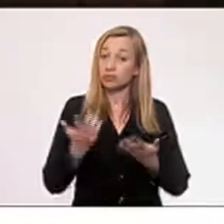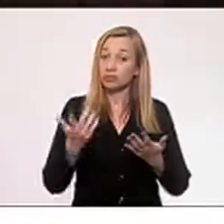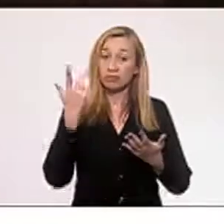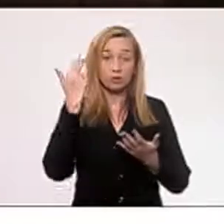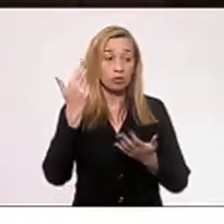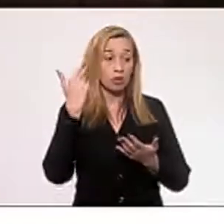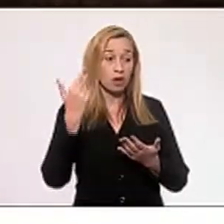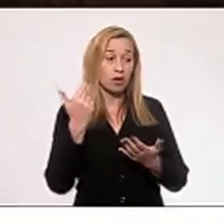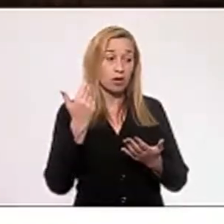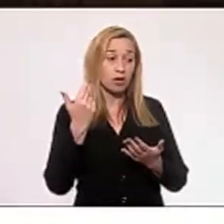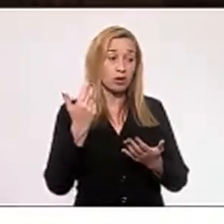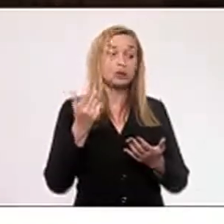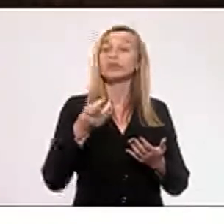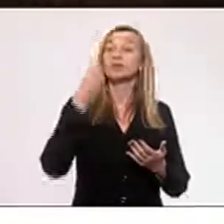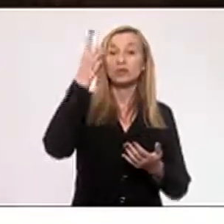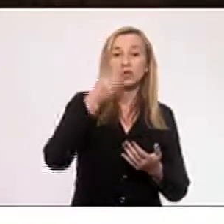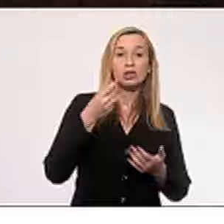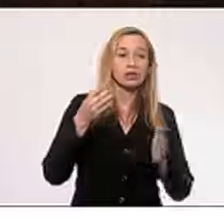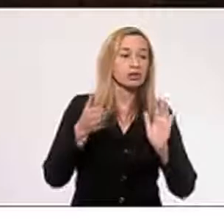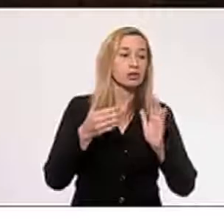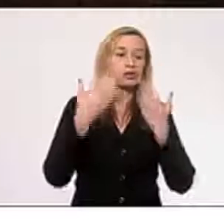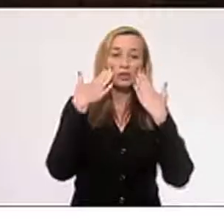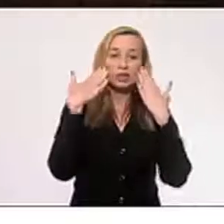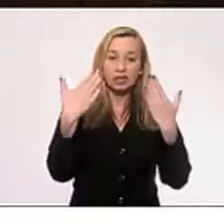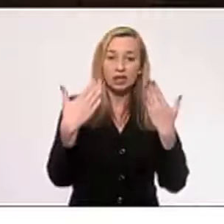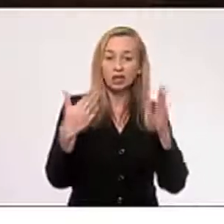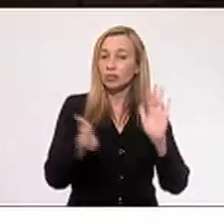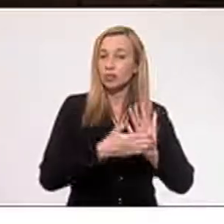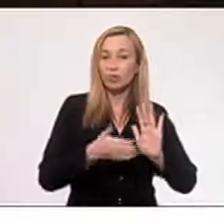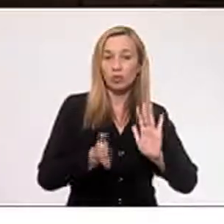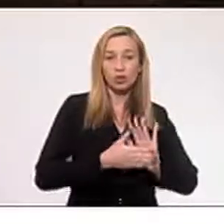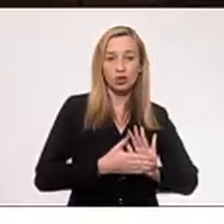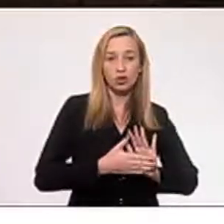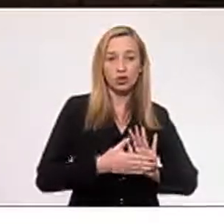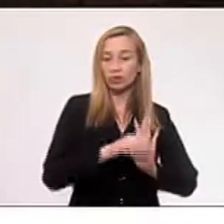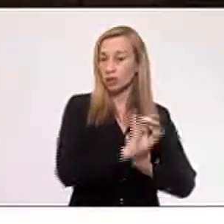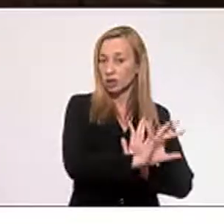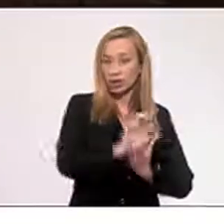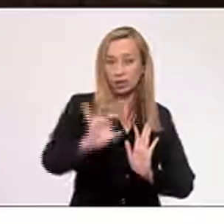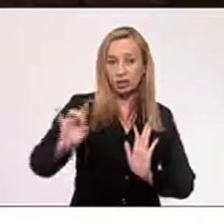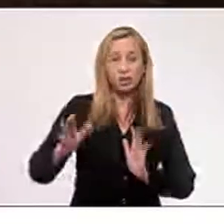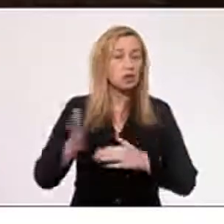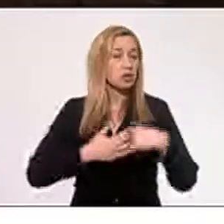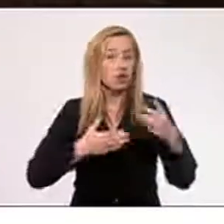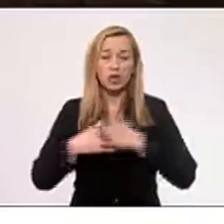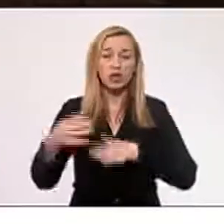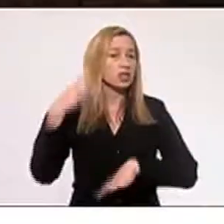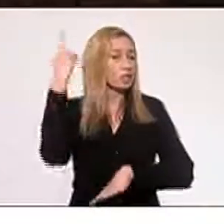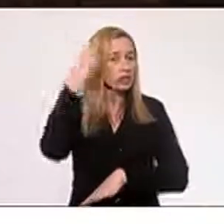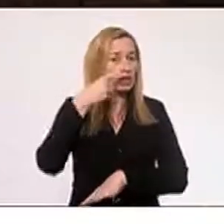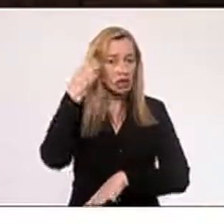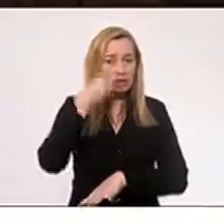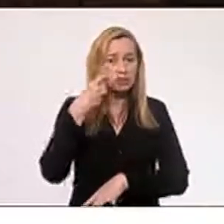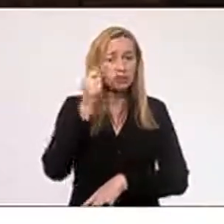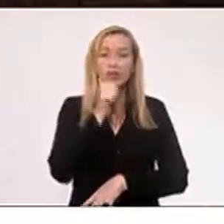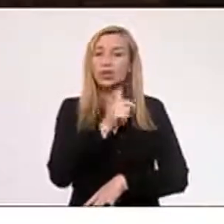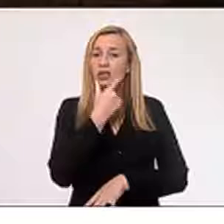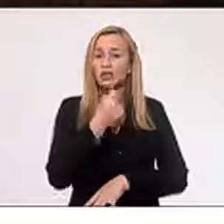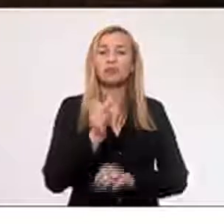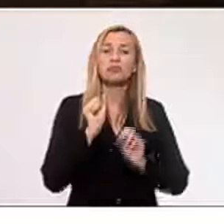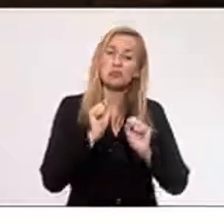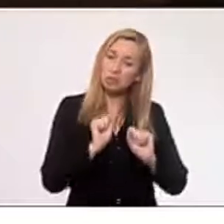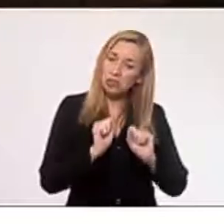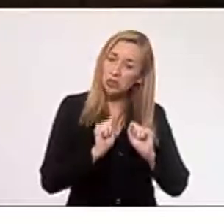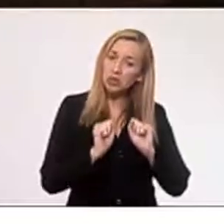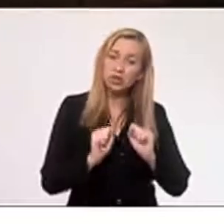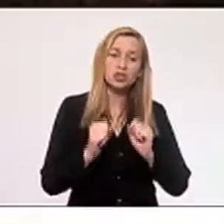propostas de instalação de comissões parlamentares de inquérito. Portanto, qualquer deputado e qualquer deputada tem a